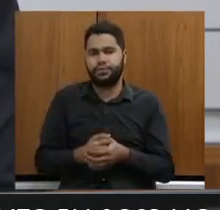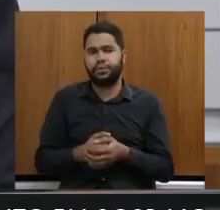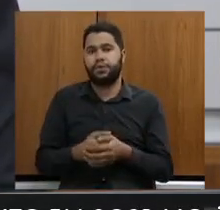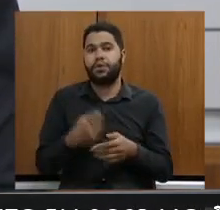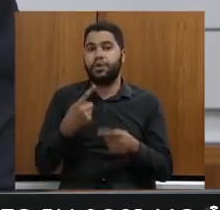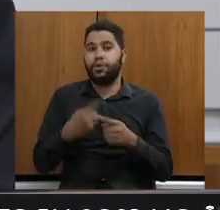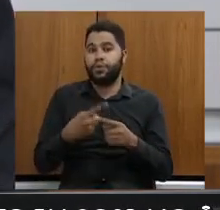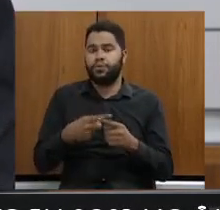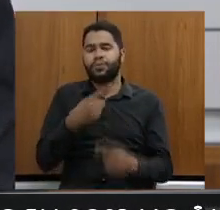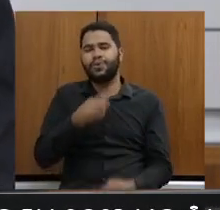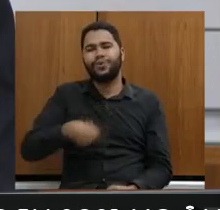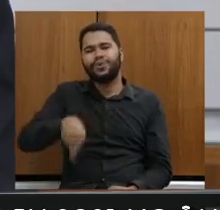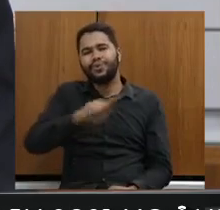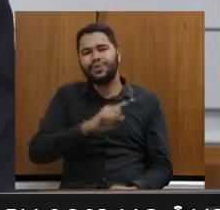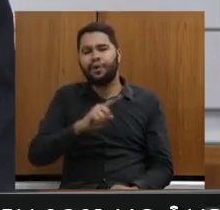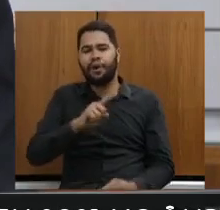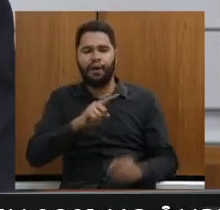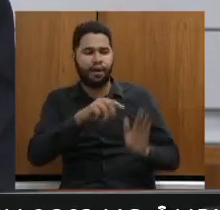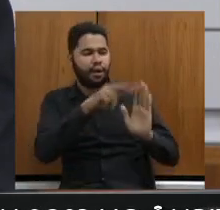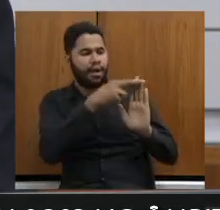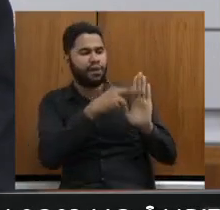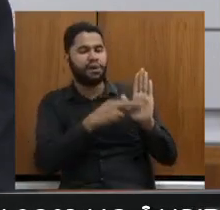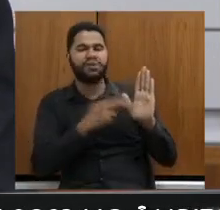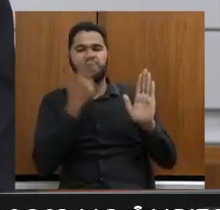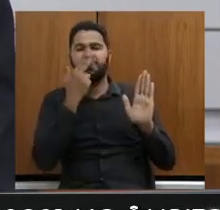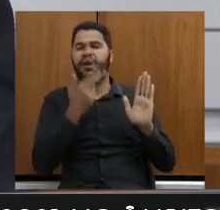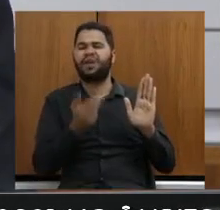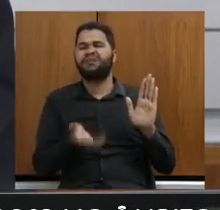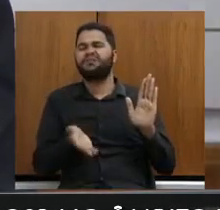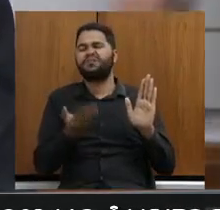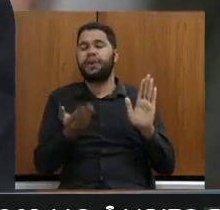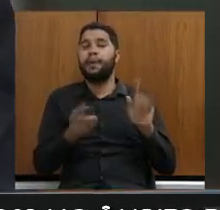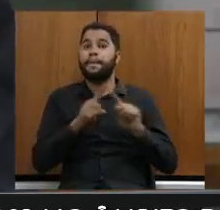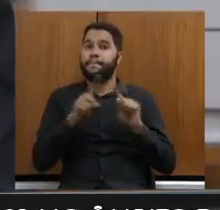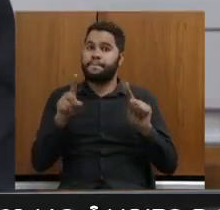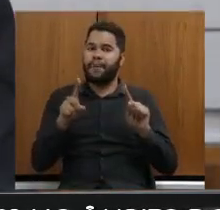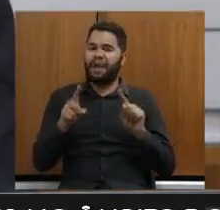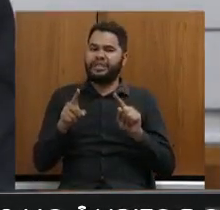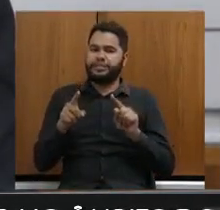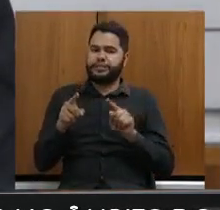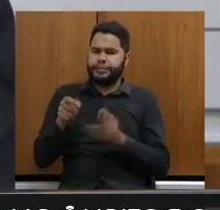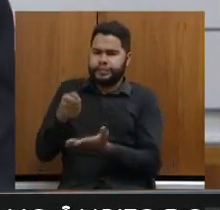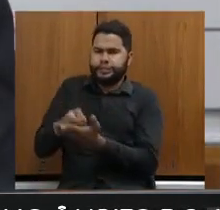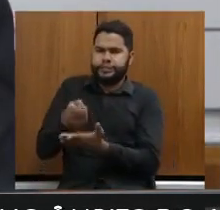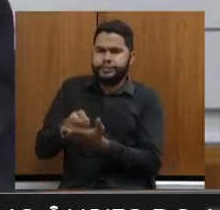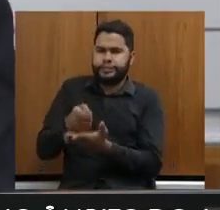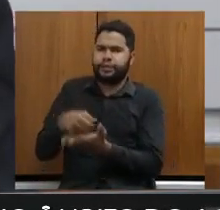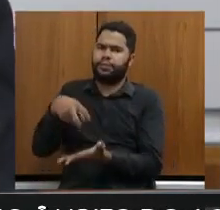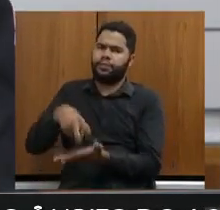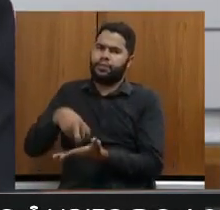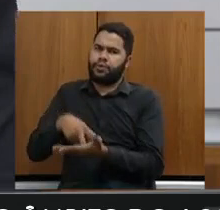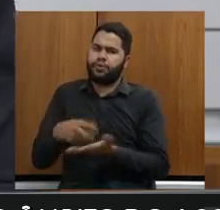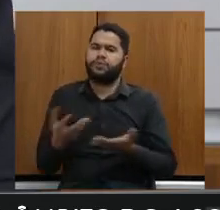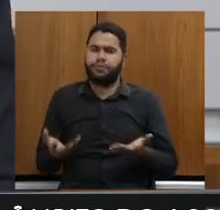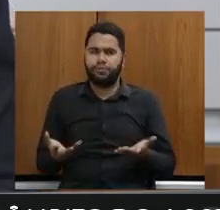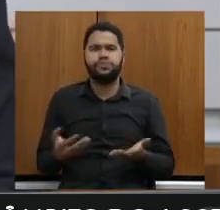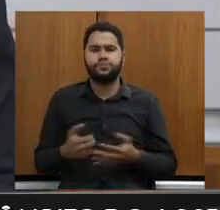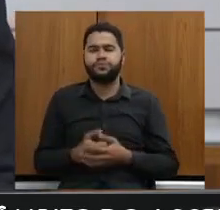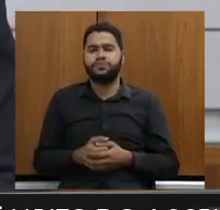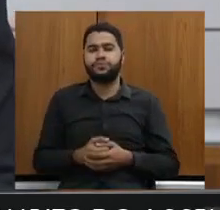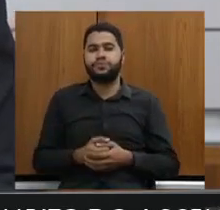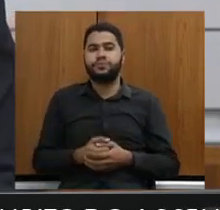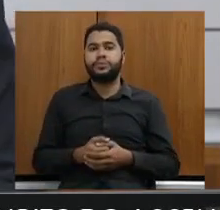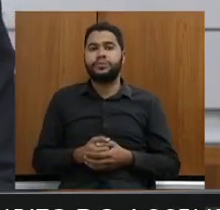porque a gente pega leve na regulação mais interessante pegar muito pesado na punição então